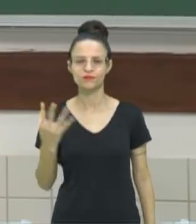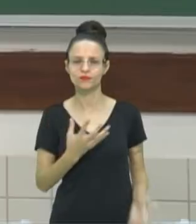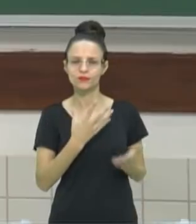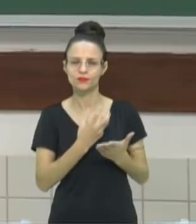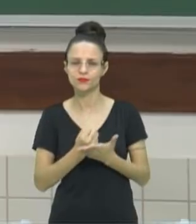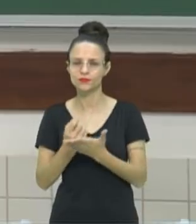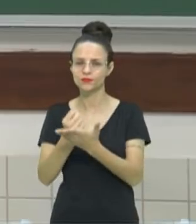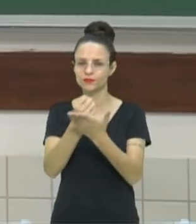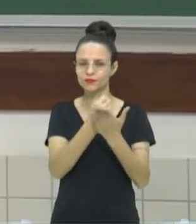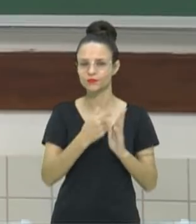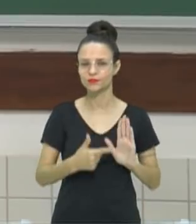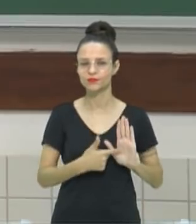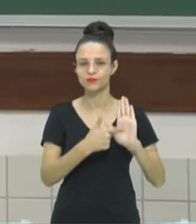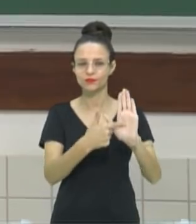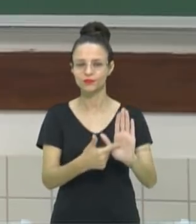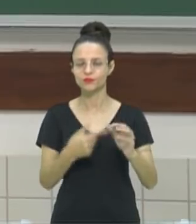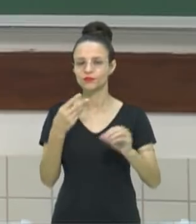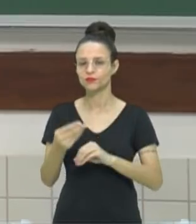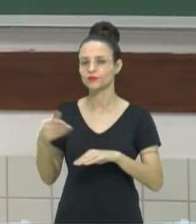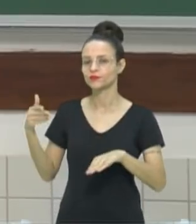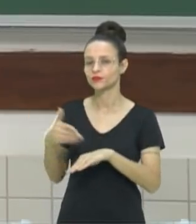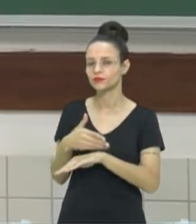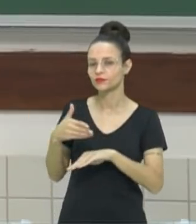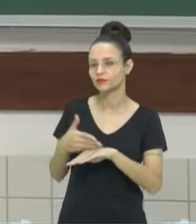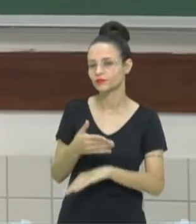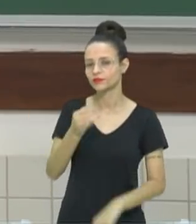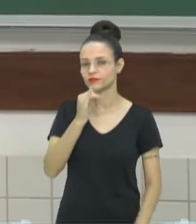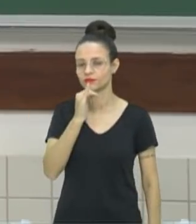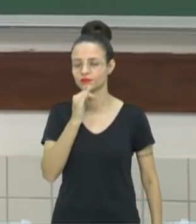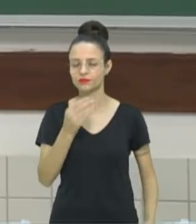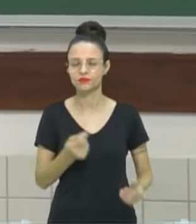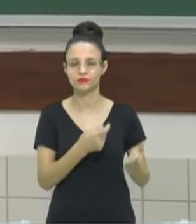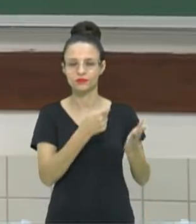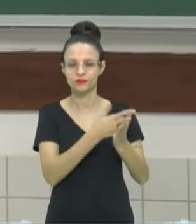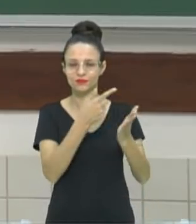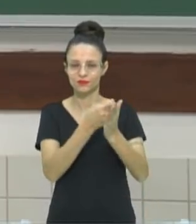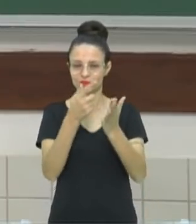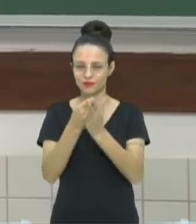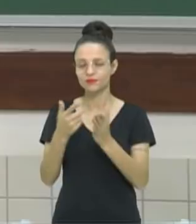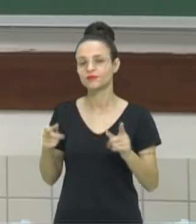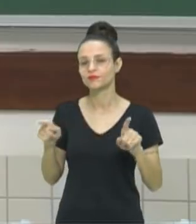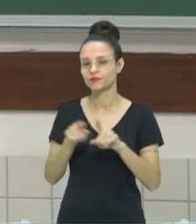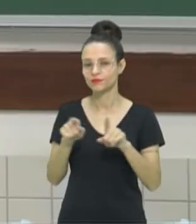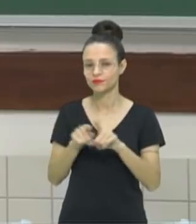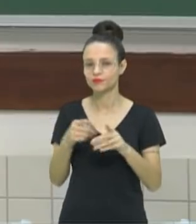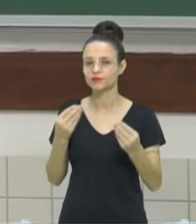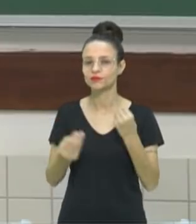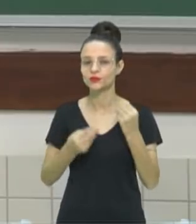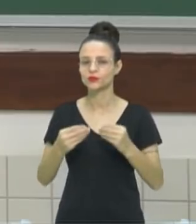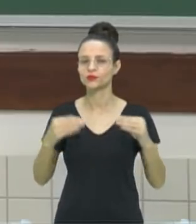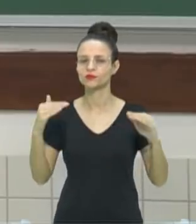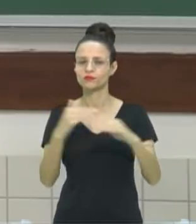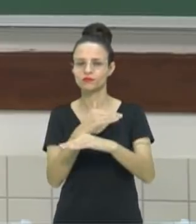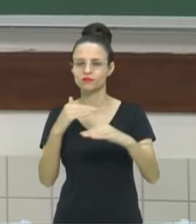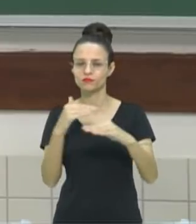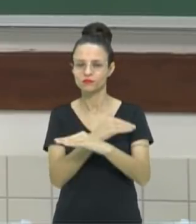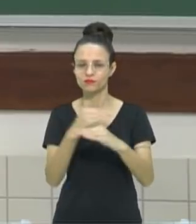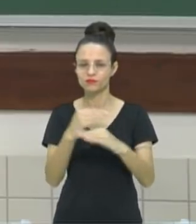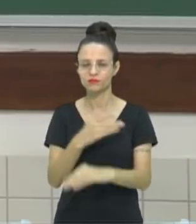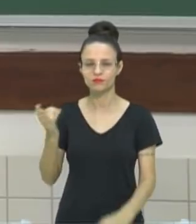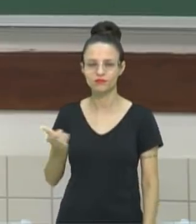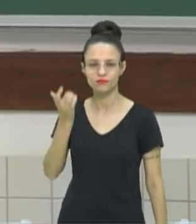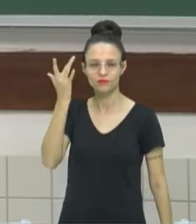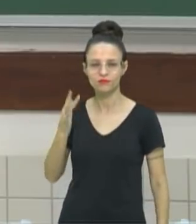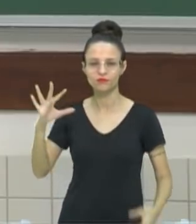que mostram o acesso, por exemplo, a bens de consumo, os meios de transporte que